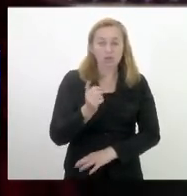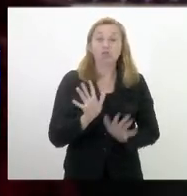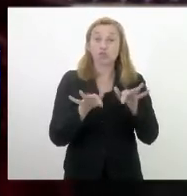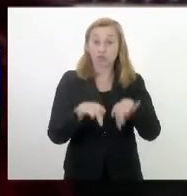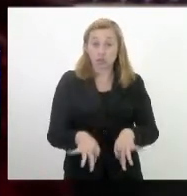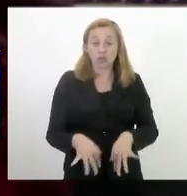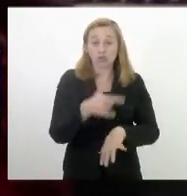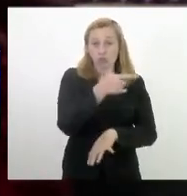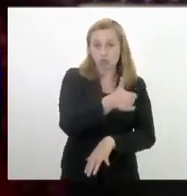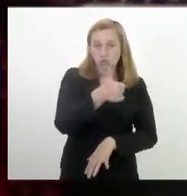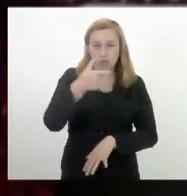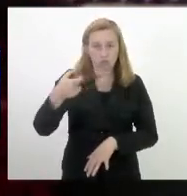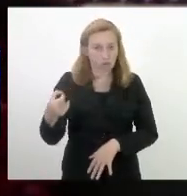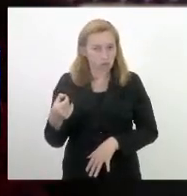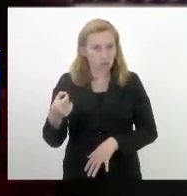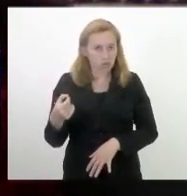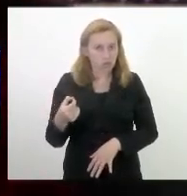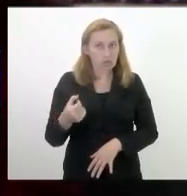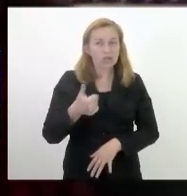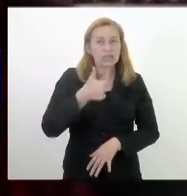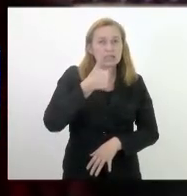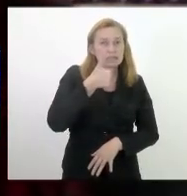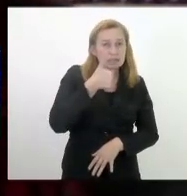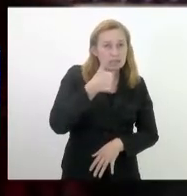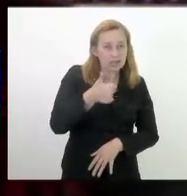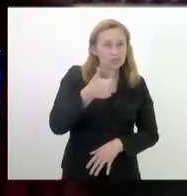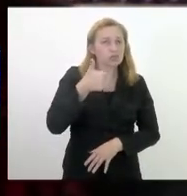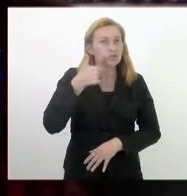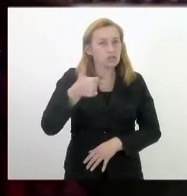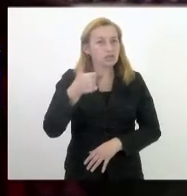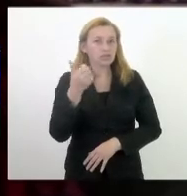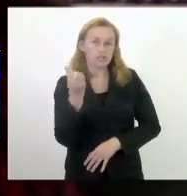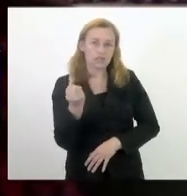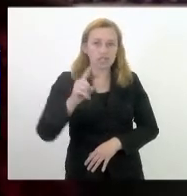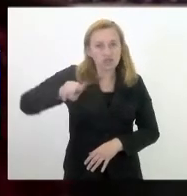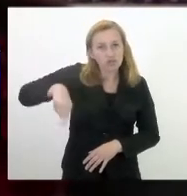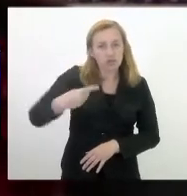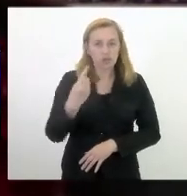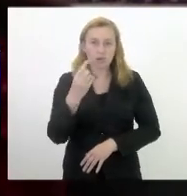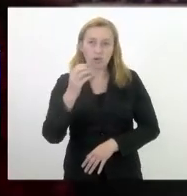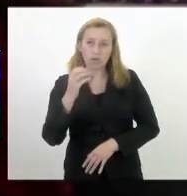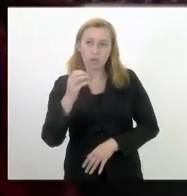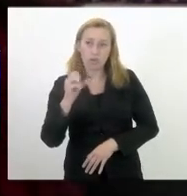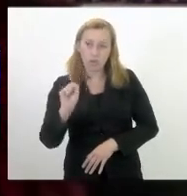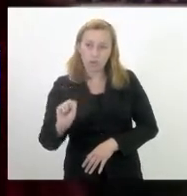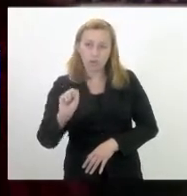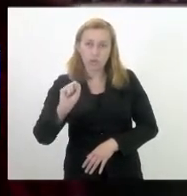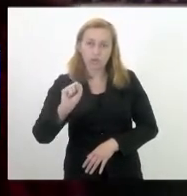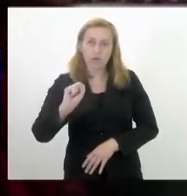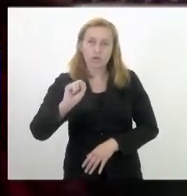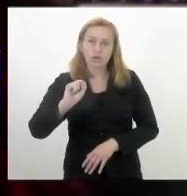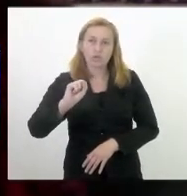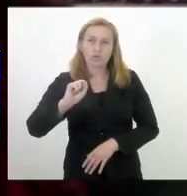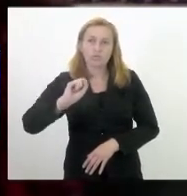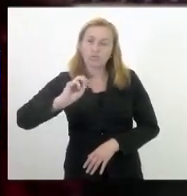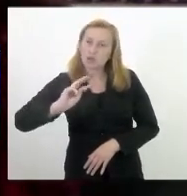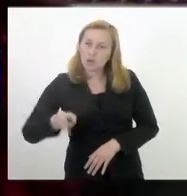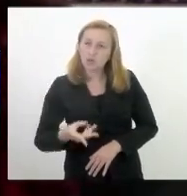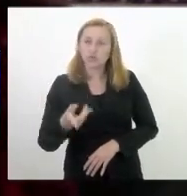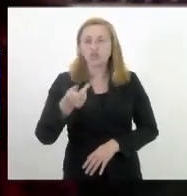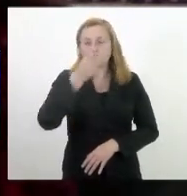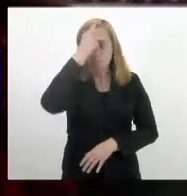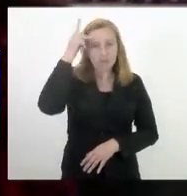de 2020, cerca de 116,8 milhões de pessoas conviviam com algum grau